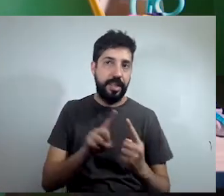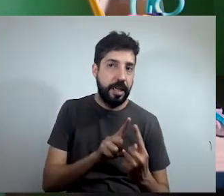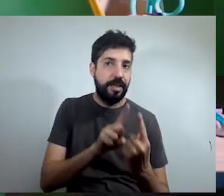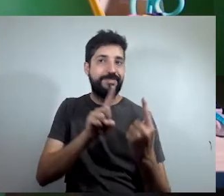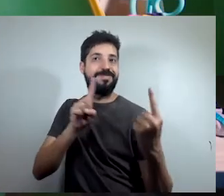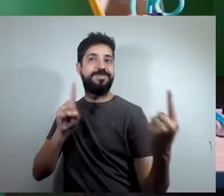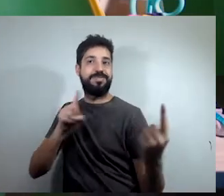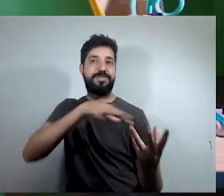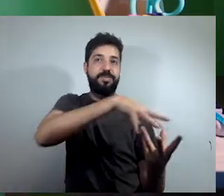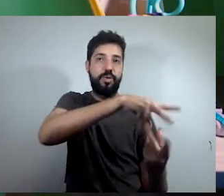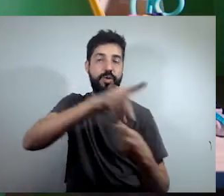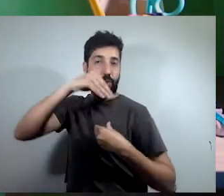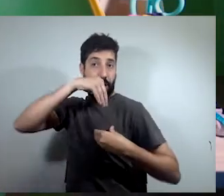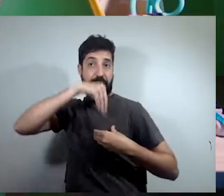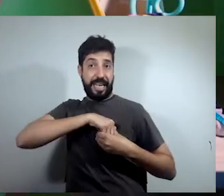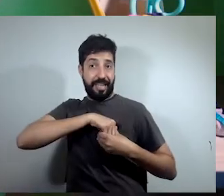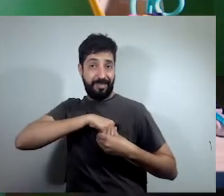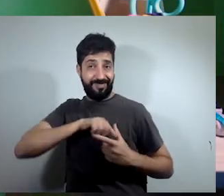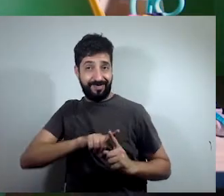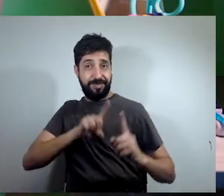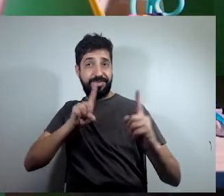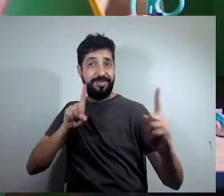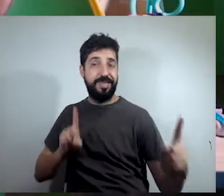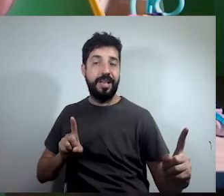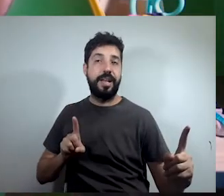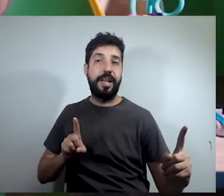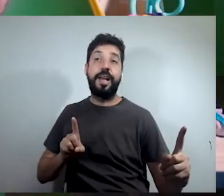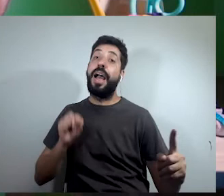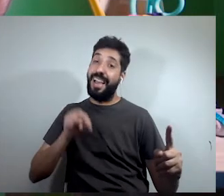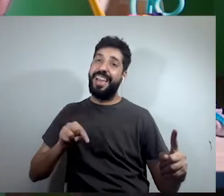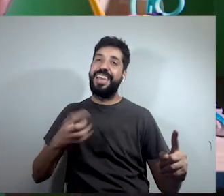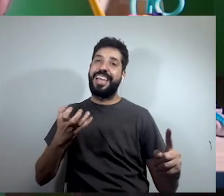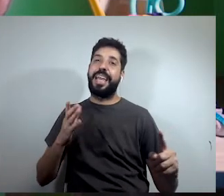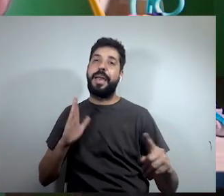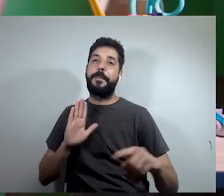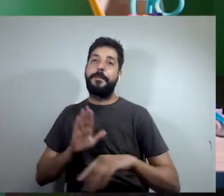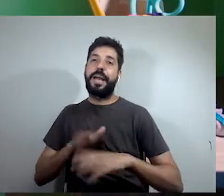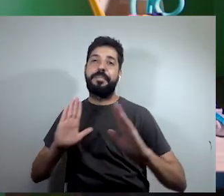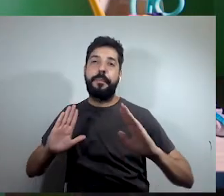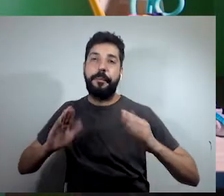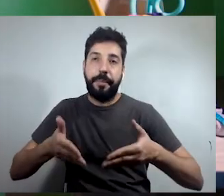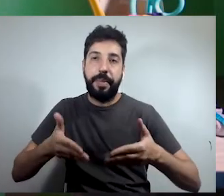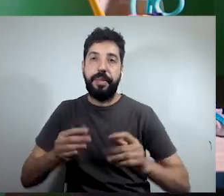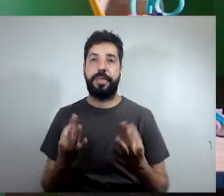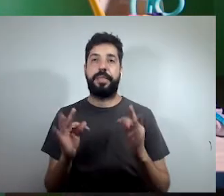mundo dentro de mim faz com que elas se aproximem mais do mundo da tecnologia.